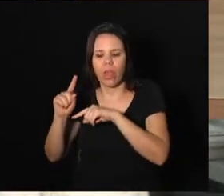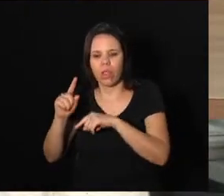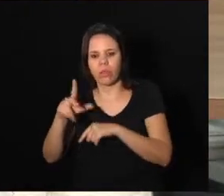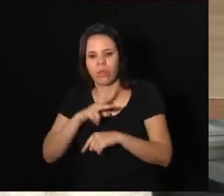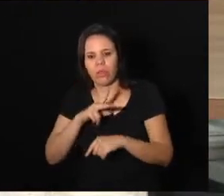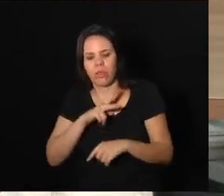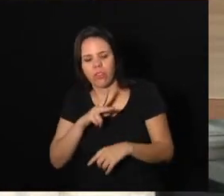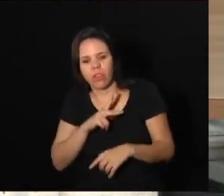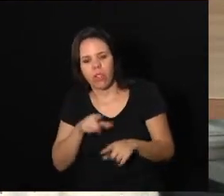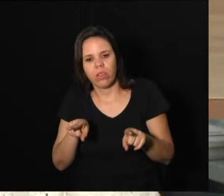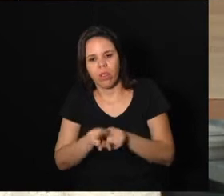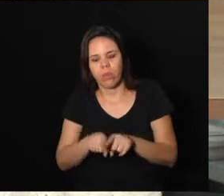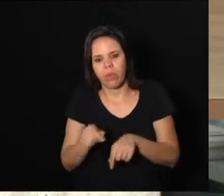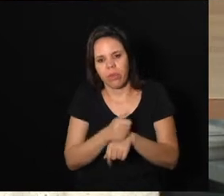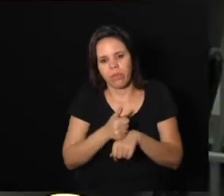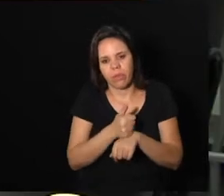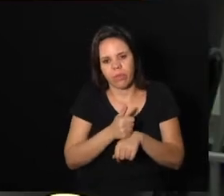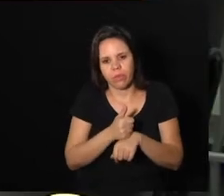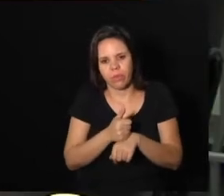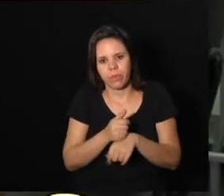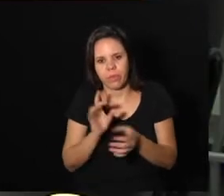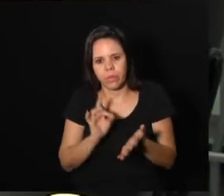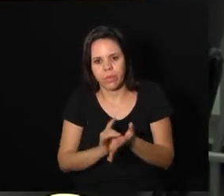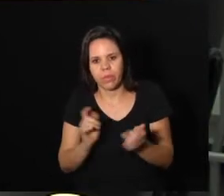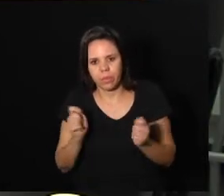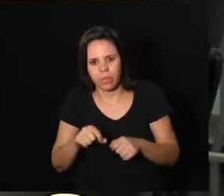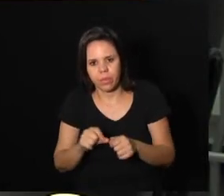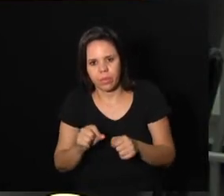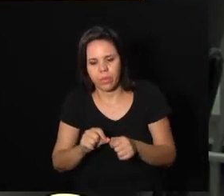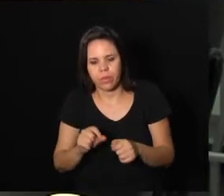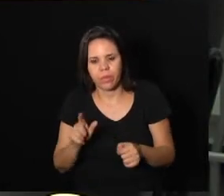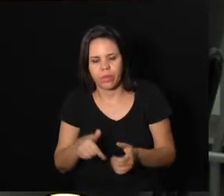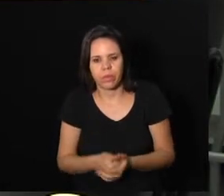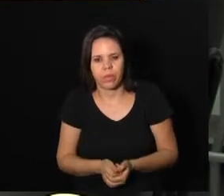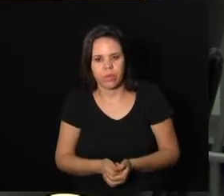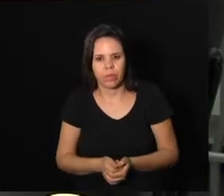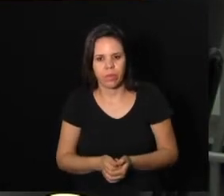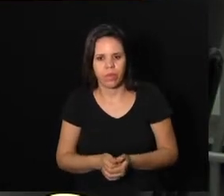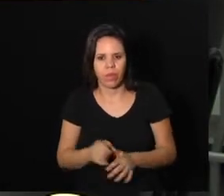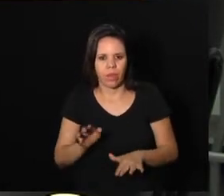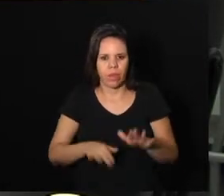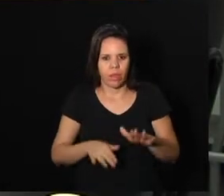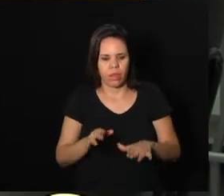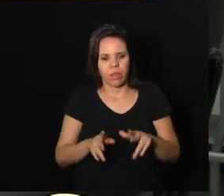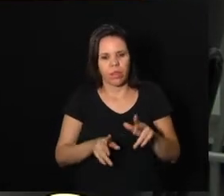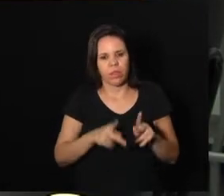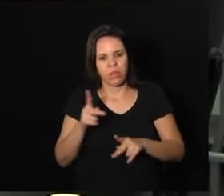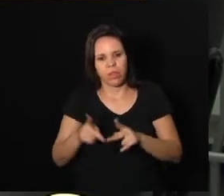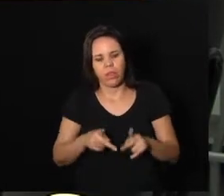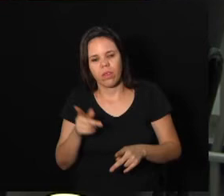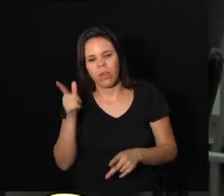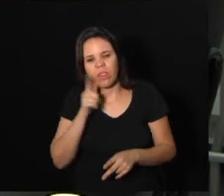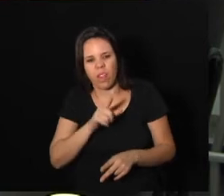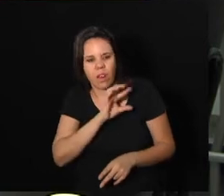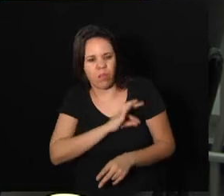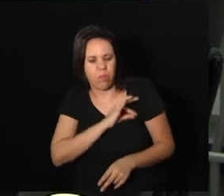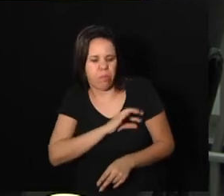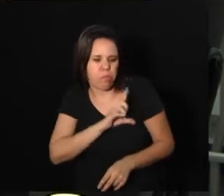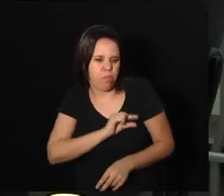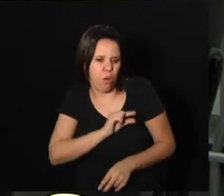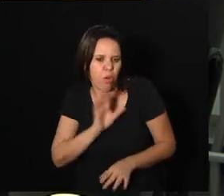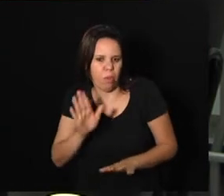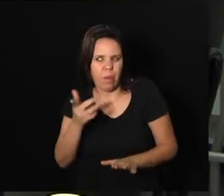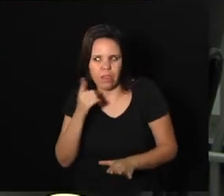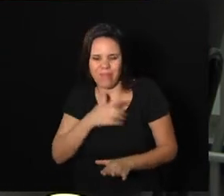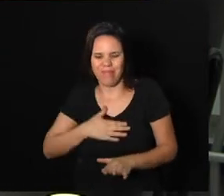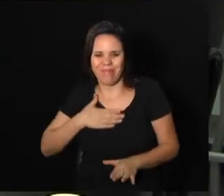e profissional, então realmente é boa essa mudança. Dá pra fazer isso, né? Tem casos também que a pessoa ganha menos, mas é bem sucedido porque